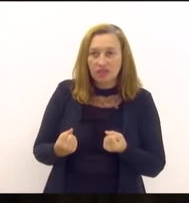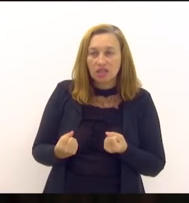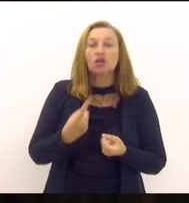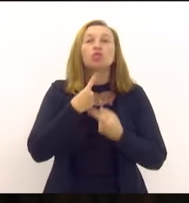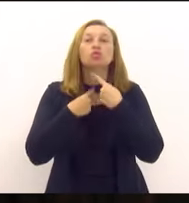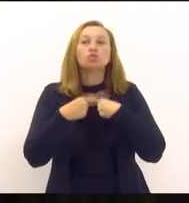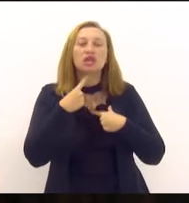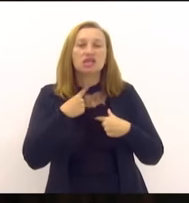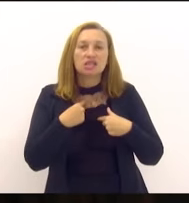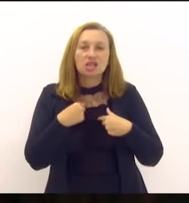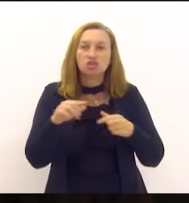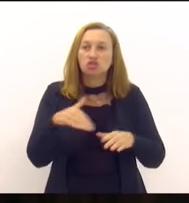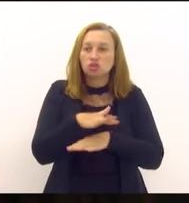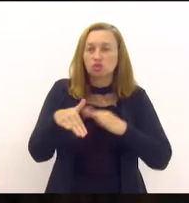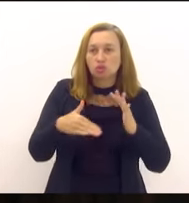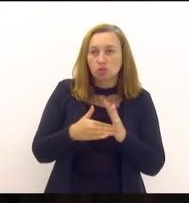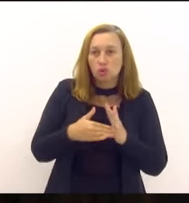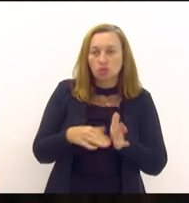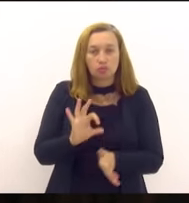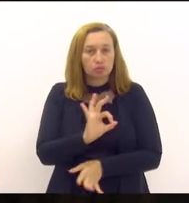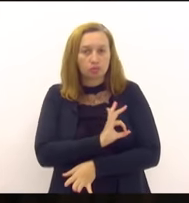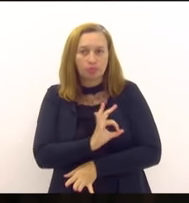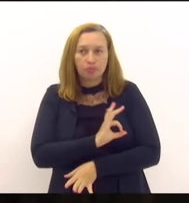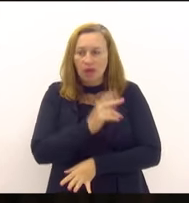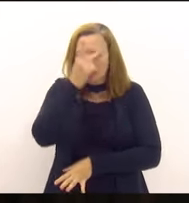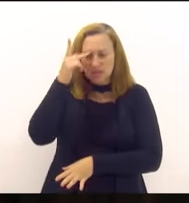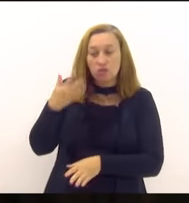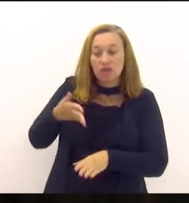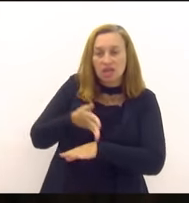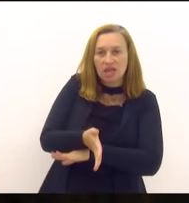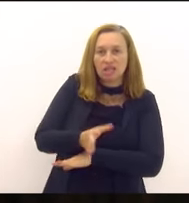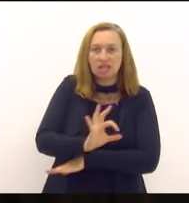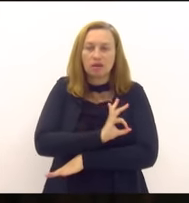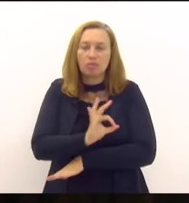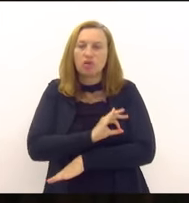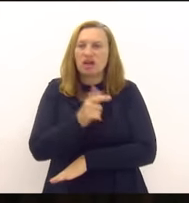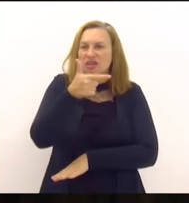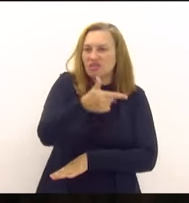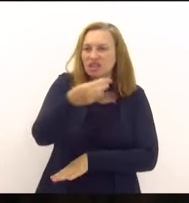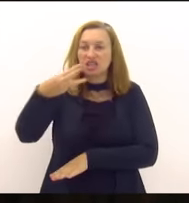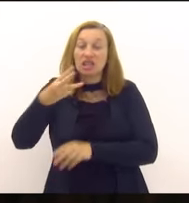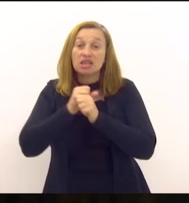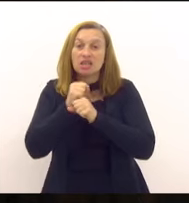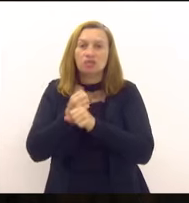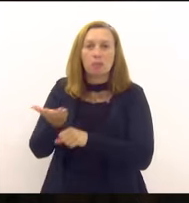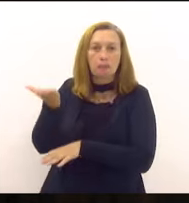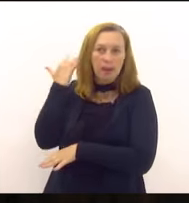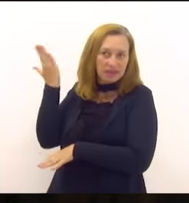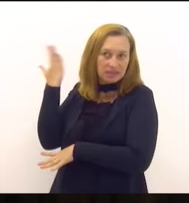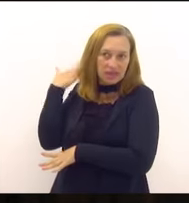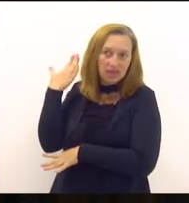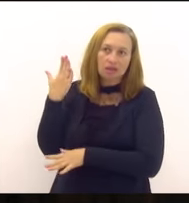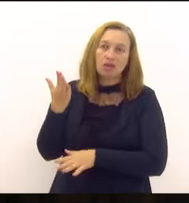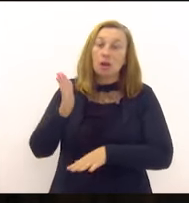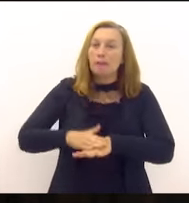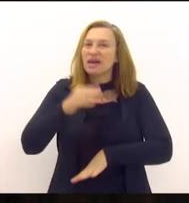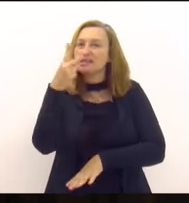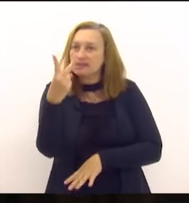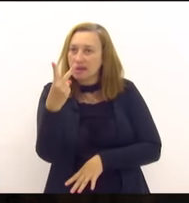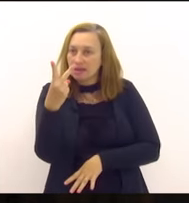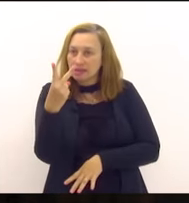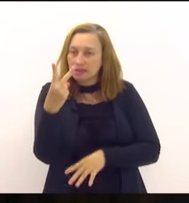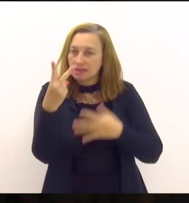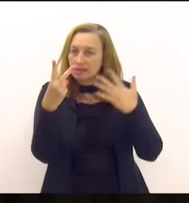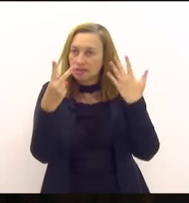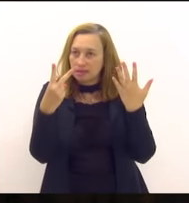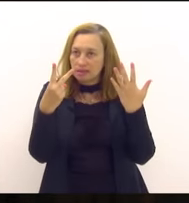seus sindicalizados, um cara que entra na polícia há 23 anos atrás, ou seja, com mais 7, ele já